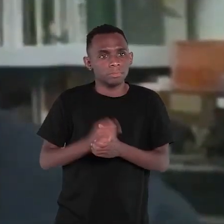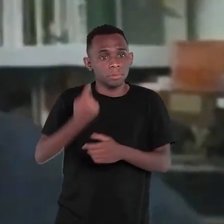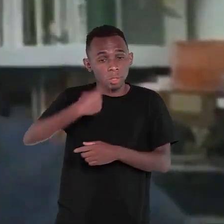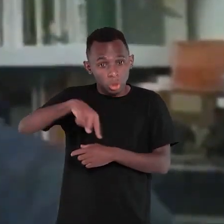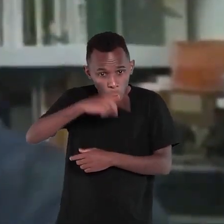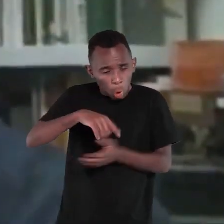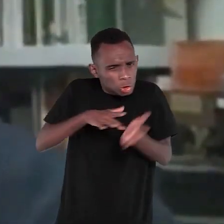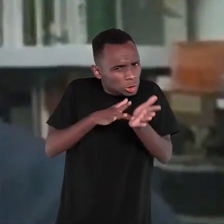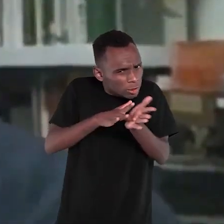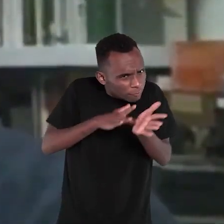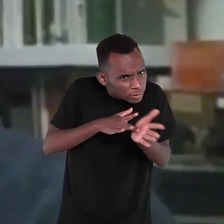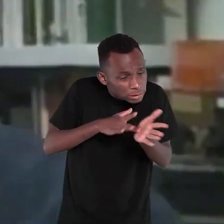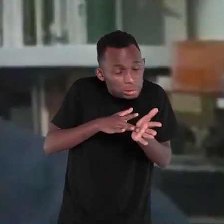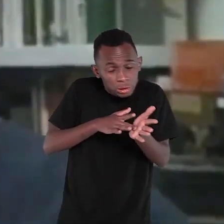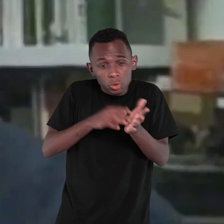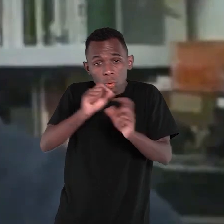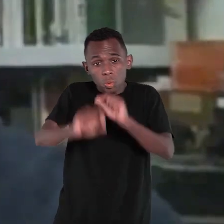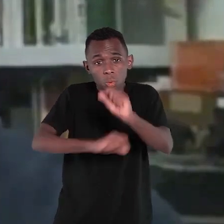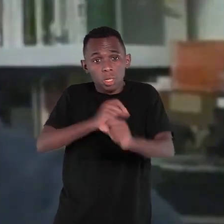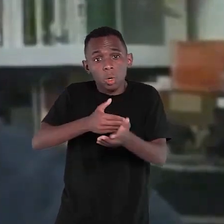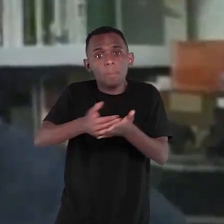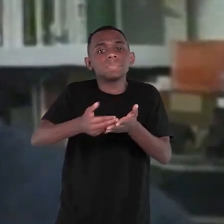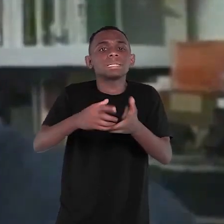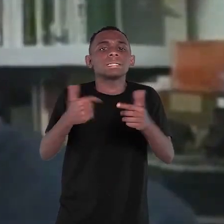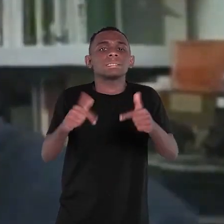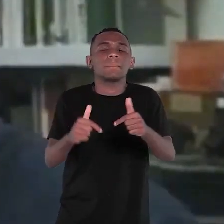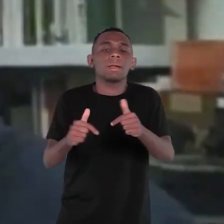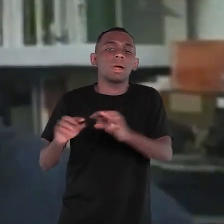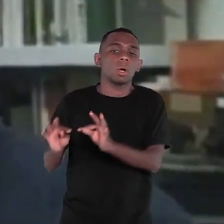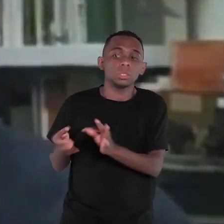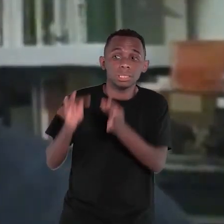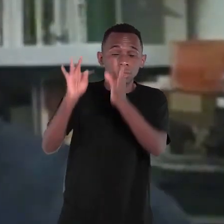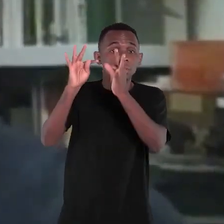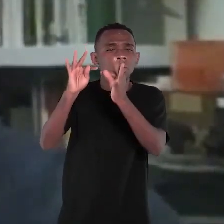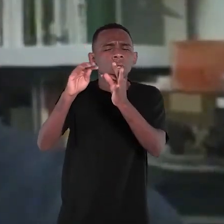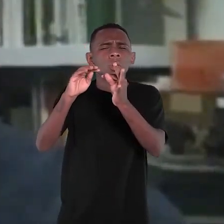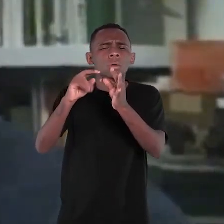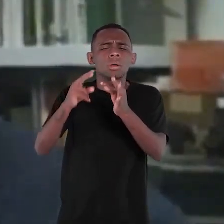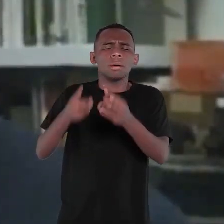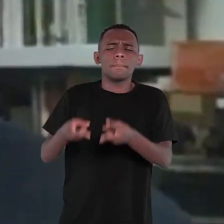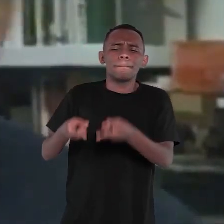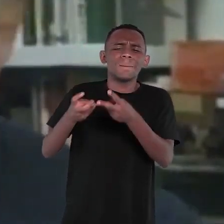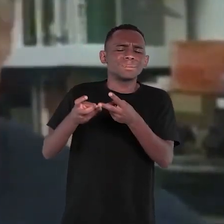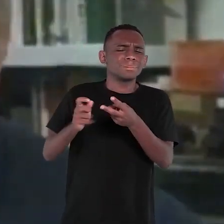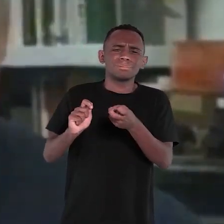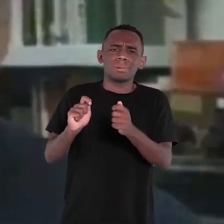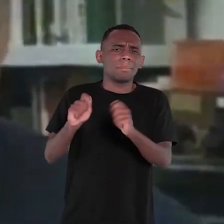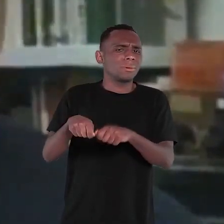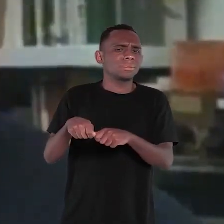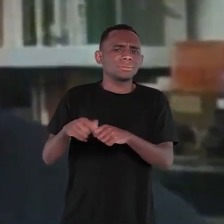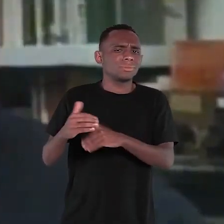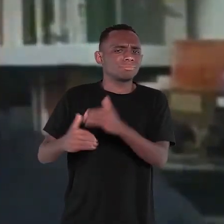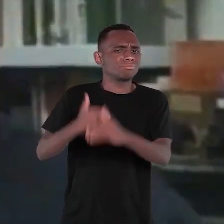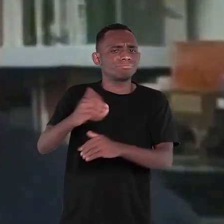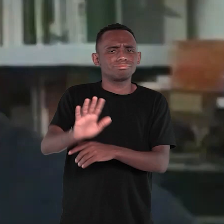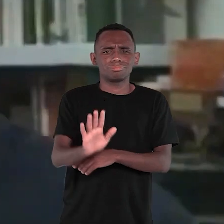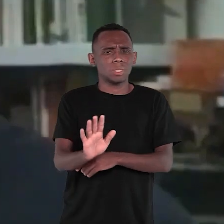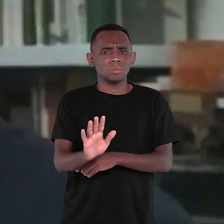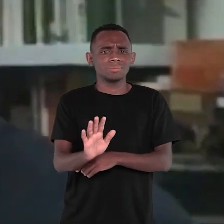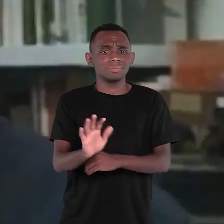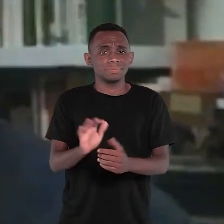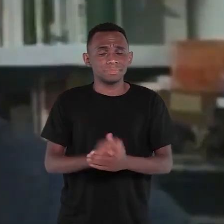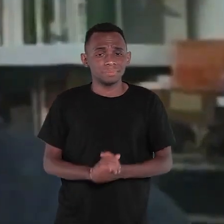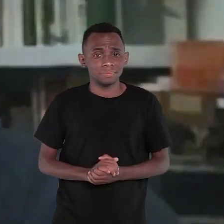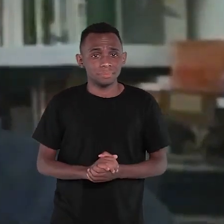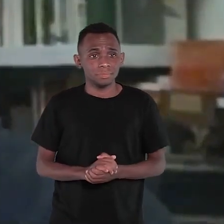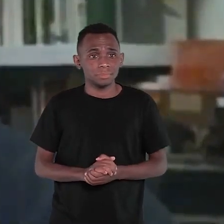Nós, inclusive, simulamos começar a trabalhar com digital e logo percebemos que isso não vai dar certo, né?